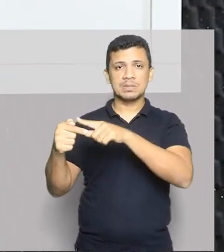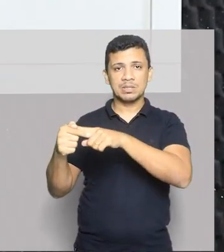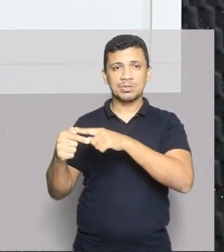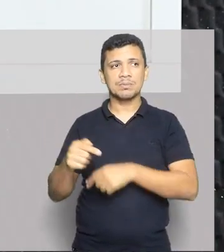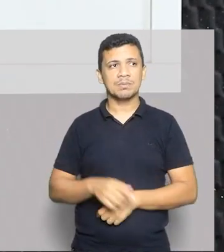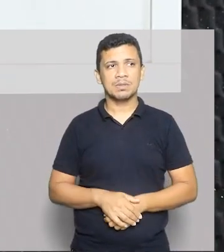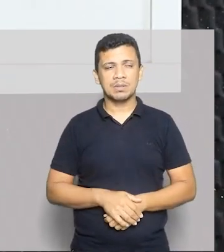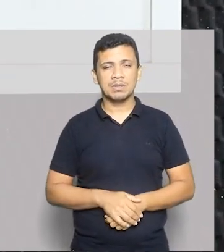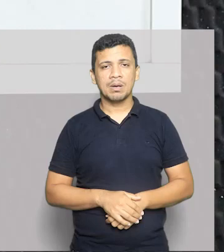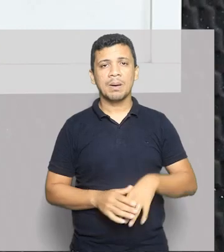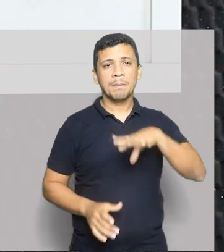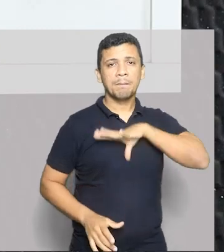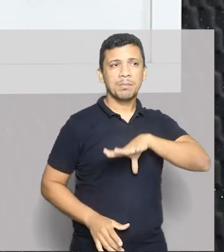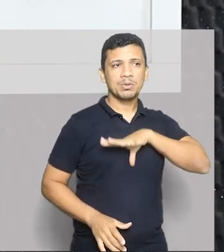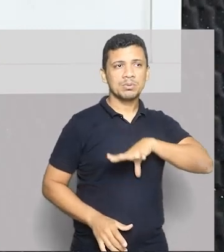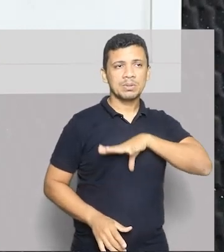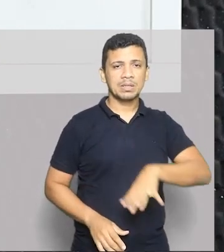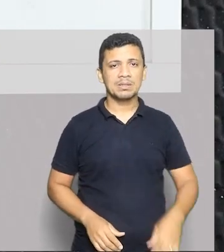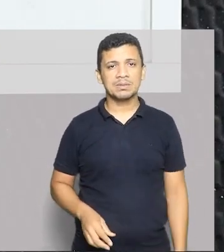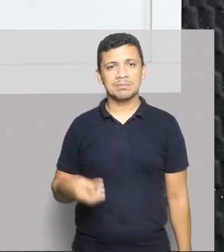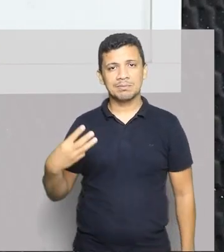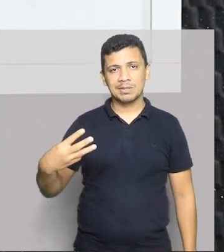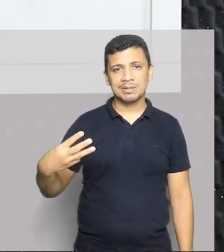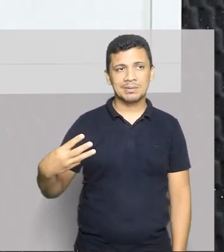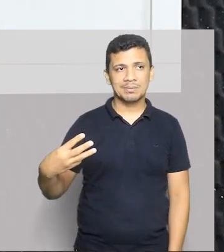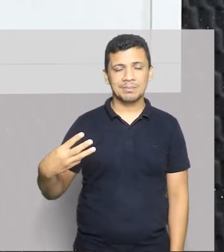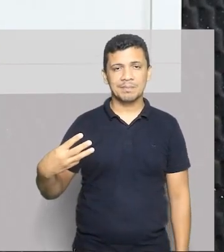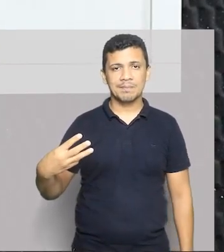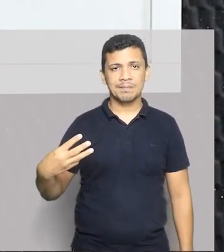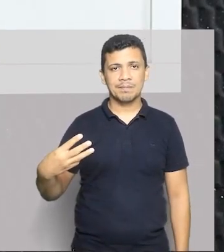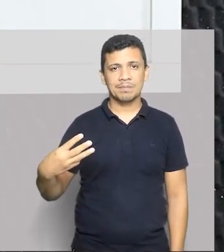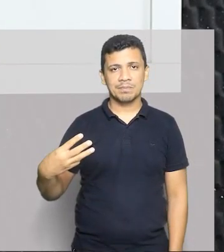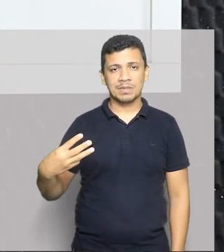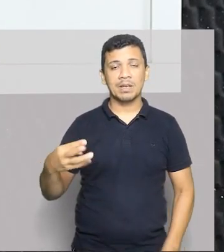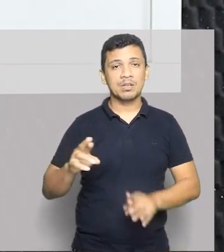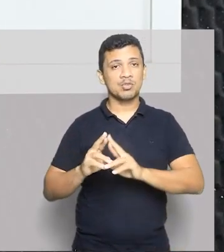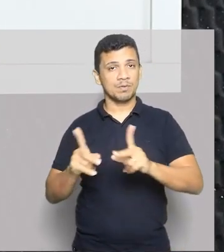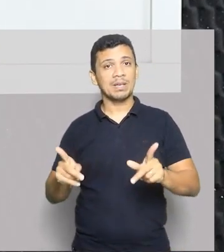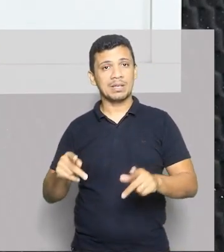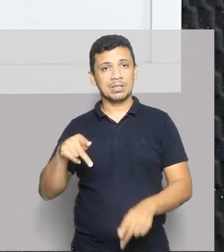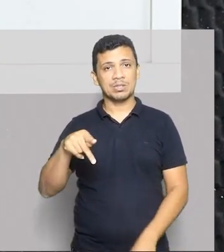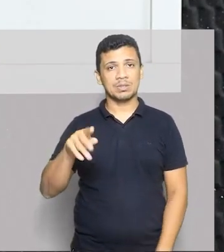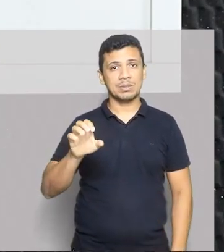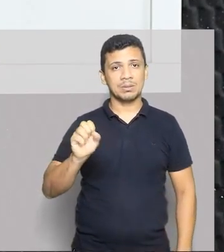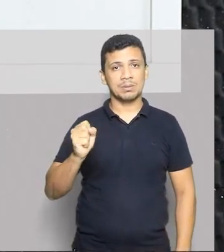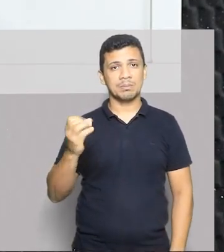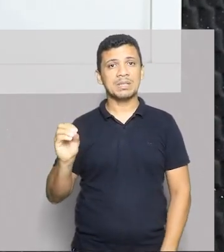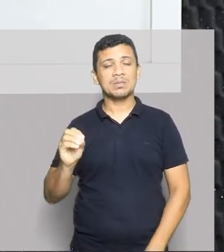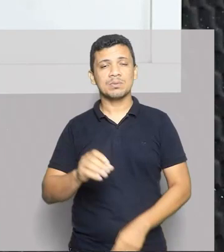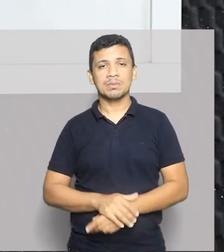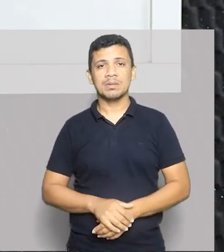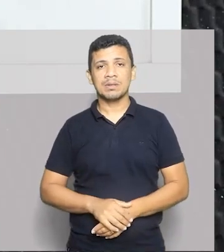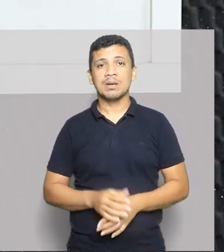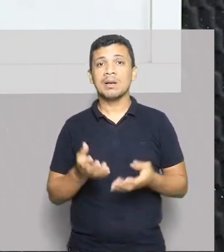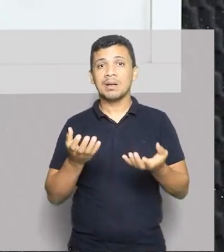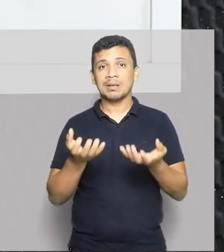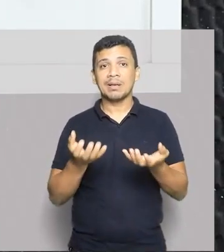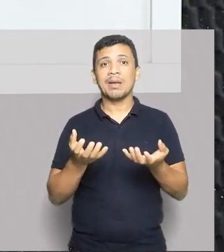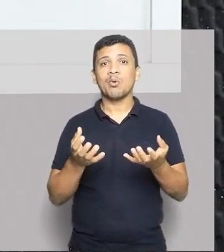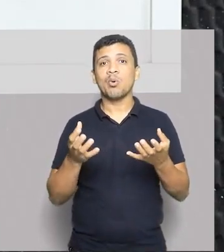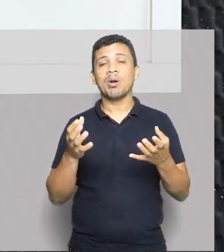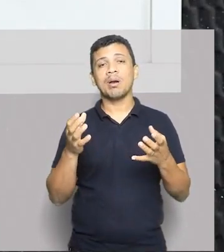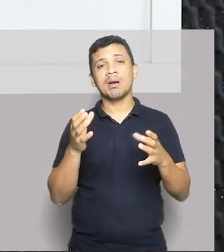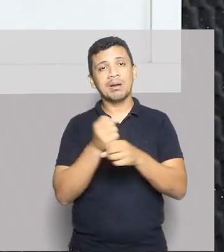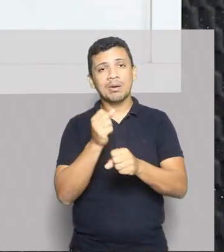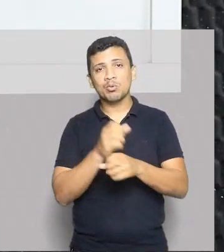e a prova de português tinha peso 3, tinha pesos diferentes. Eu quero calcular a média dessa pessoa, a média